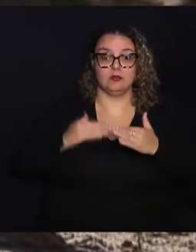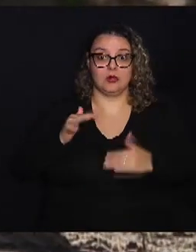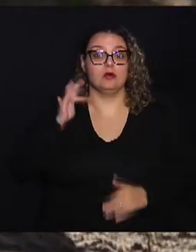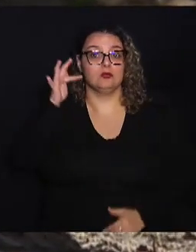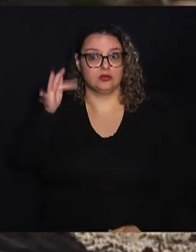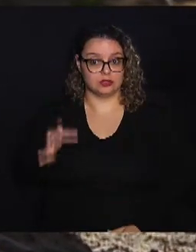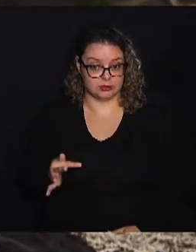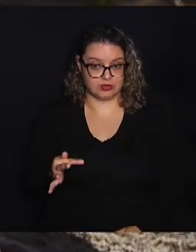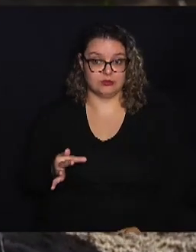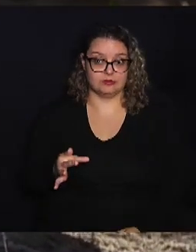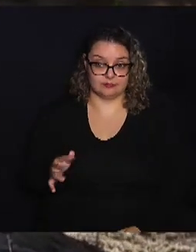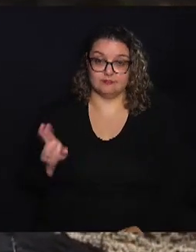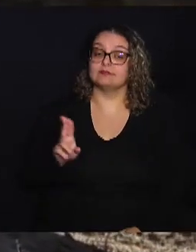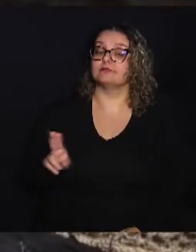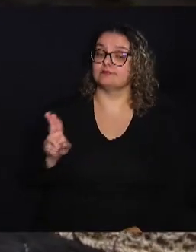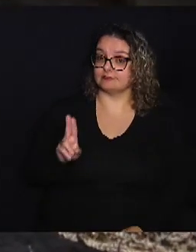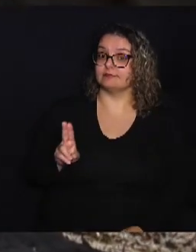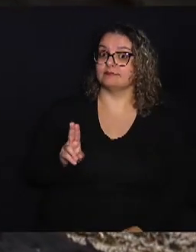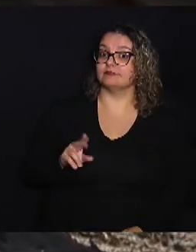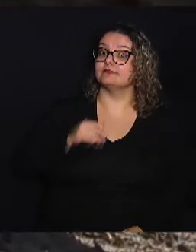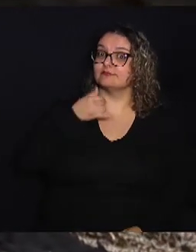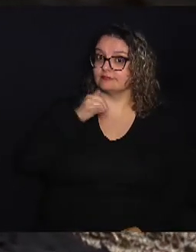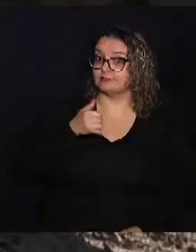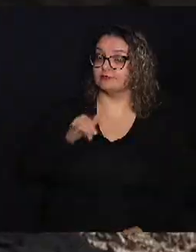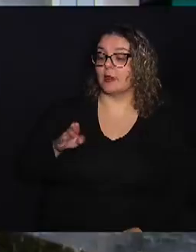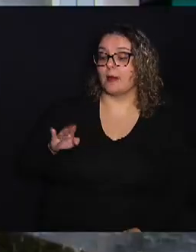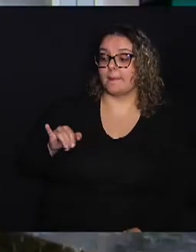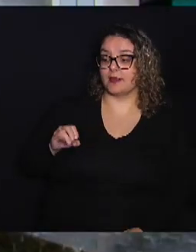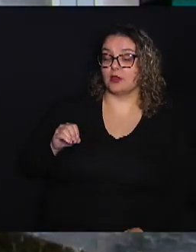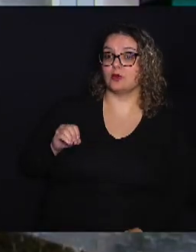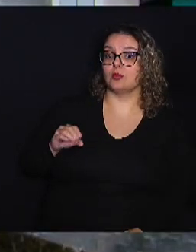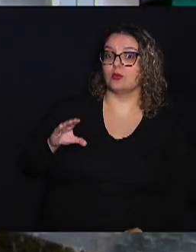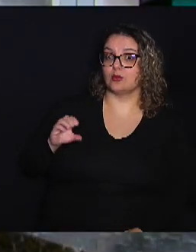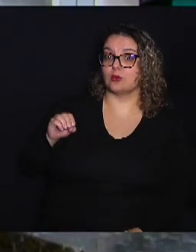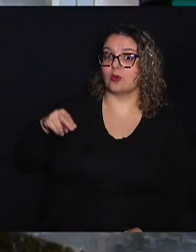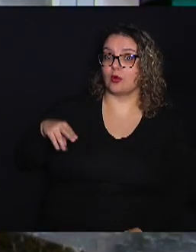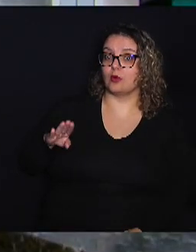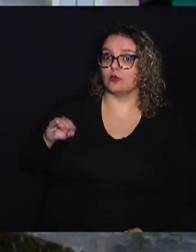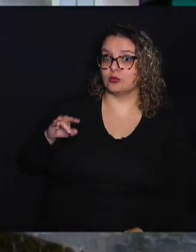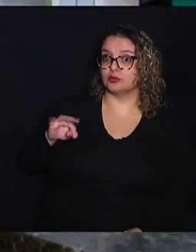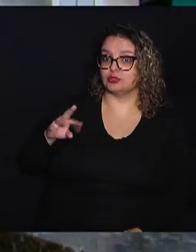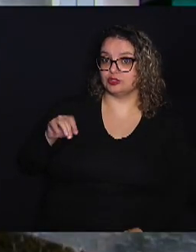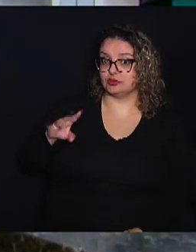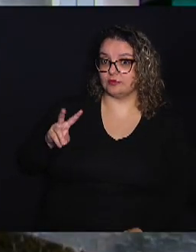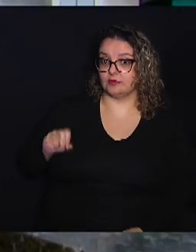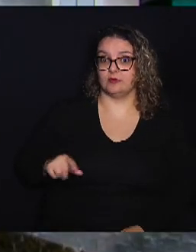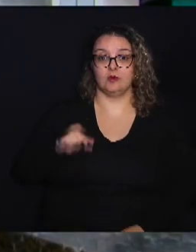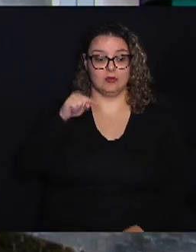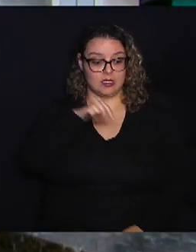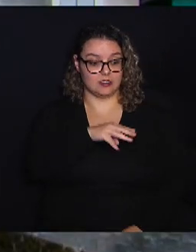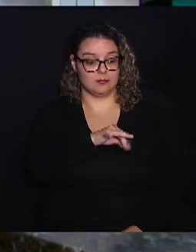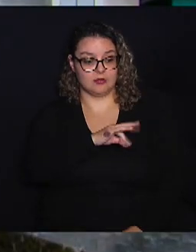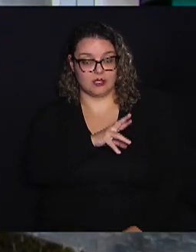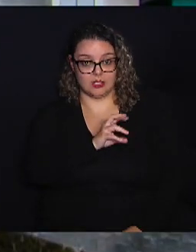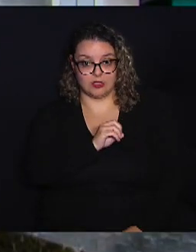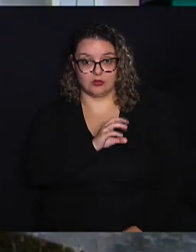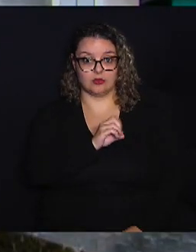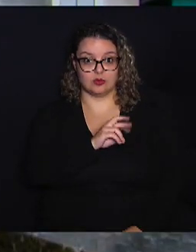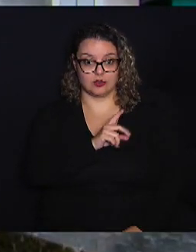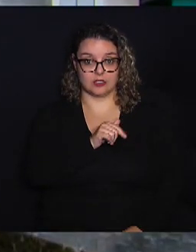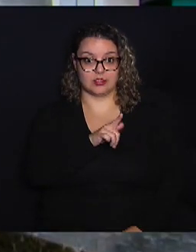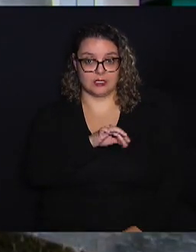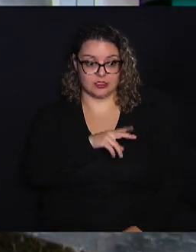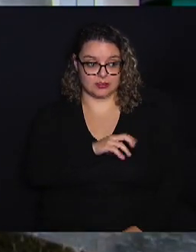futuramente serem usadas para a geração de biocombustíveis. Esses micro-organismos, eles participam da digestão do